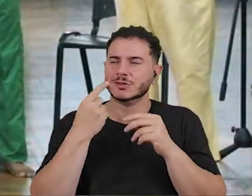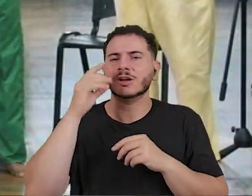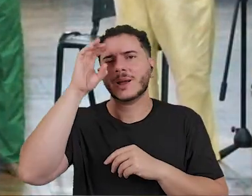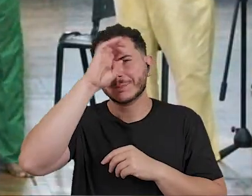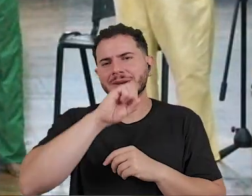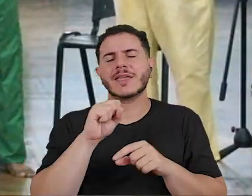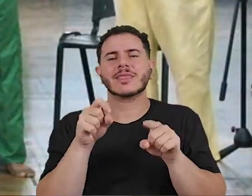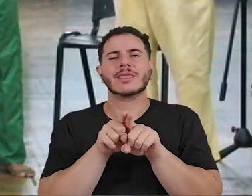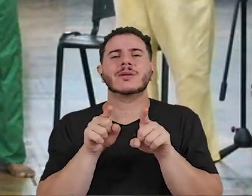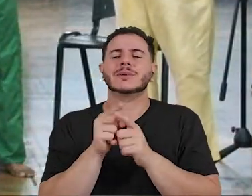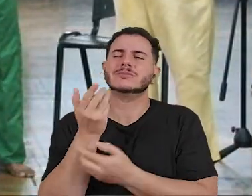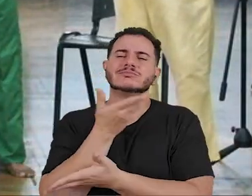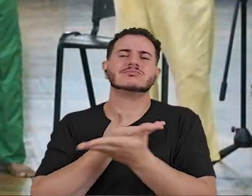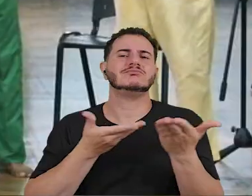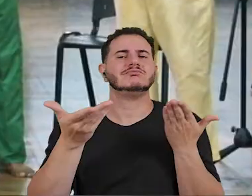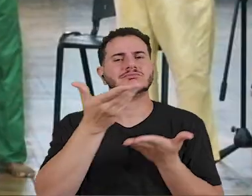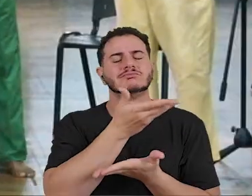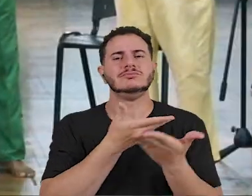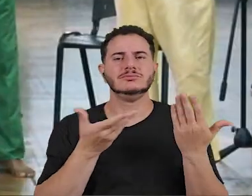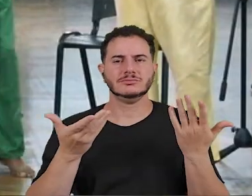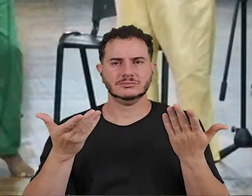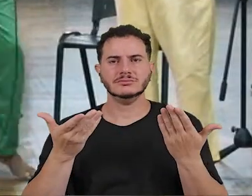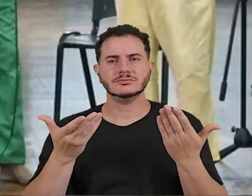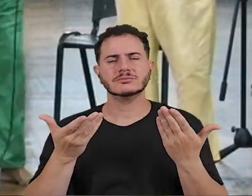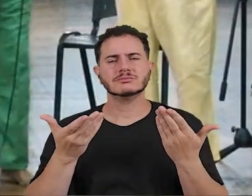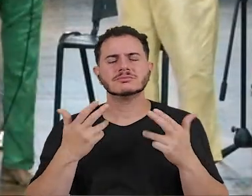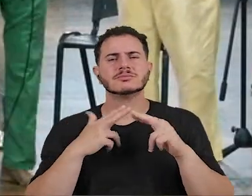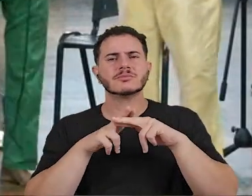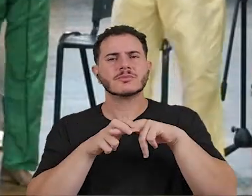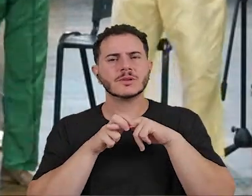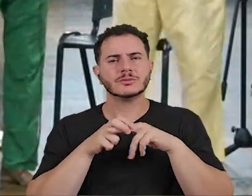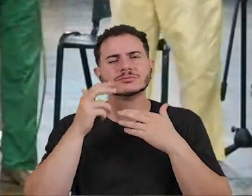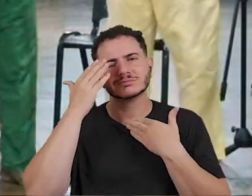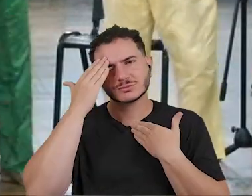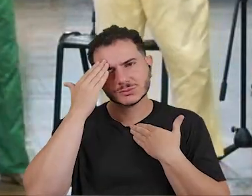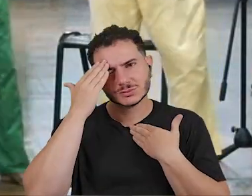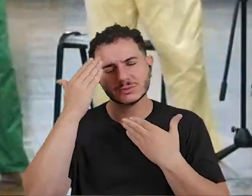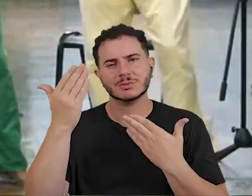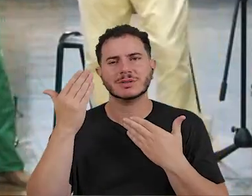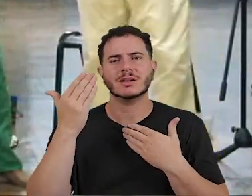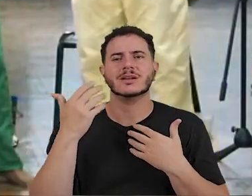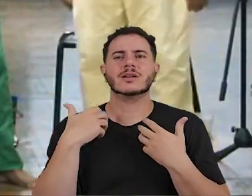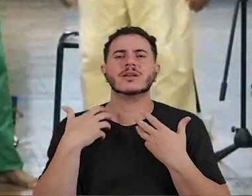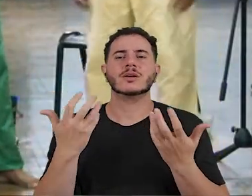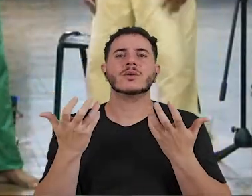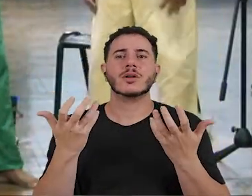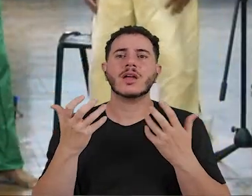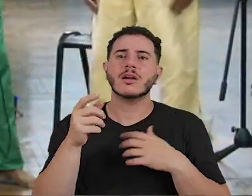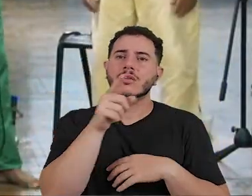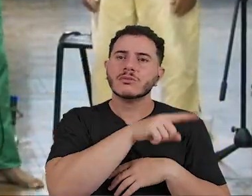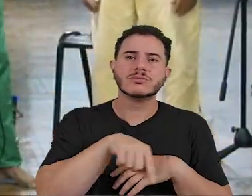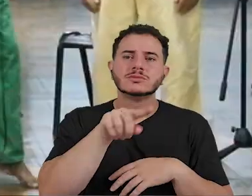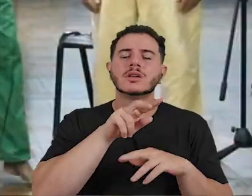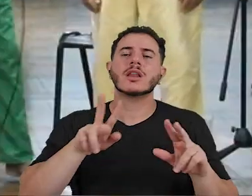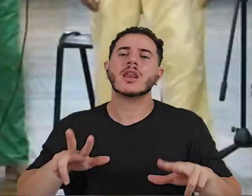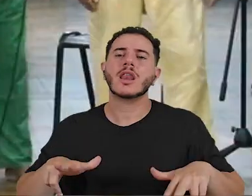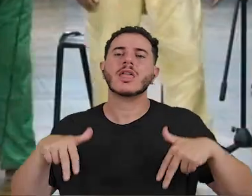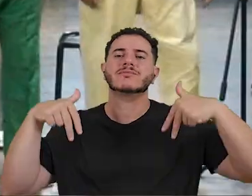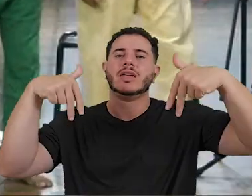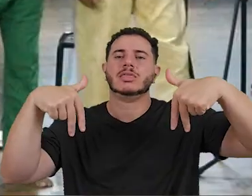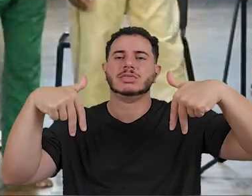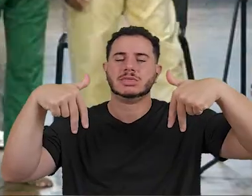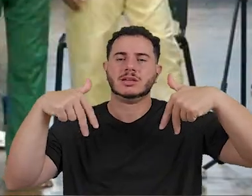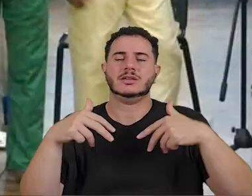Gente, muito obrigado. Eu queria que vocês levantassem e dessem nas mãos,